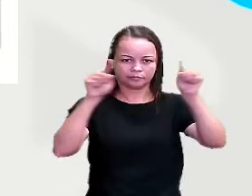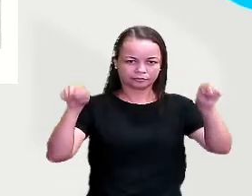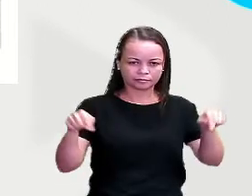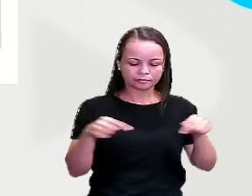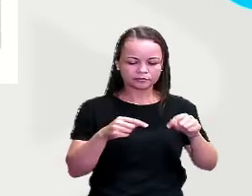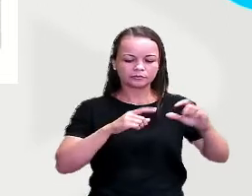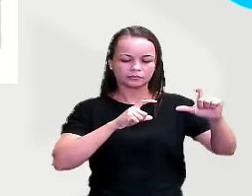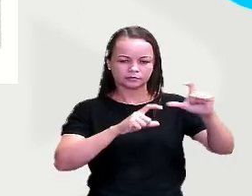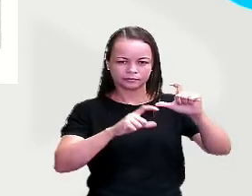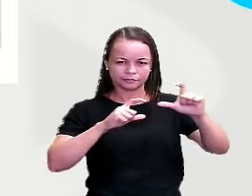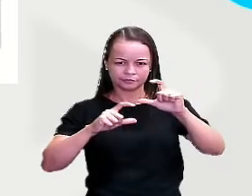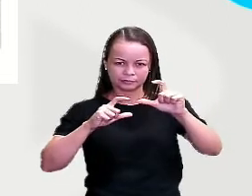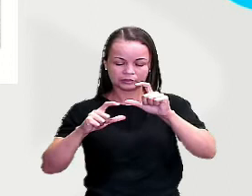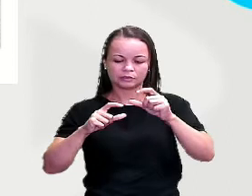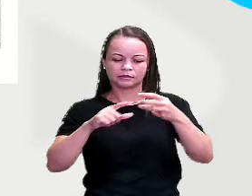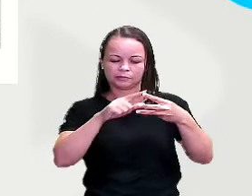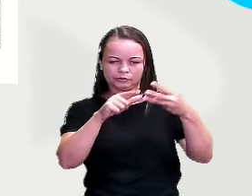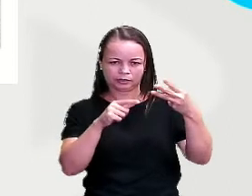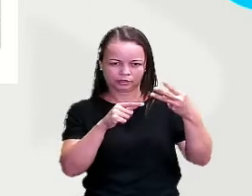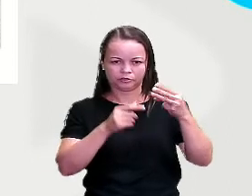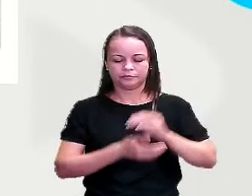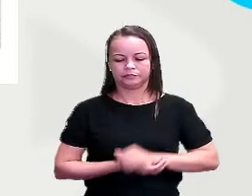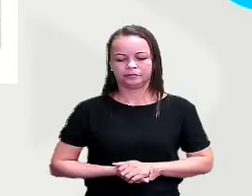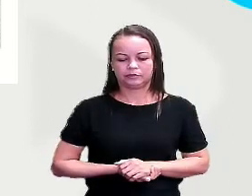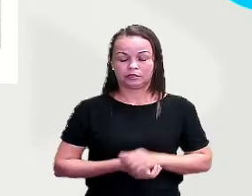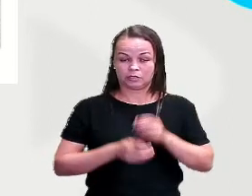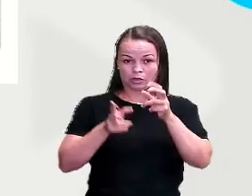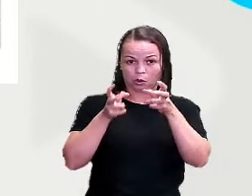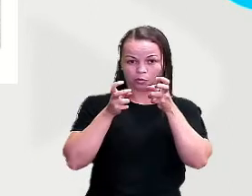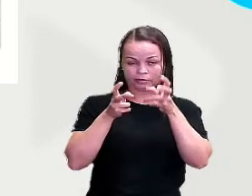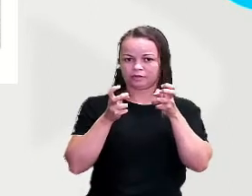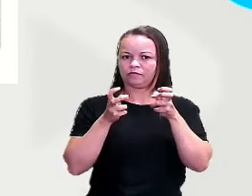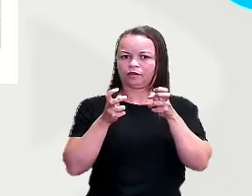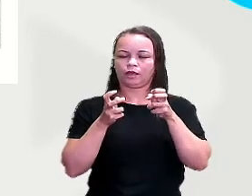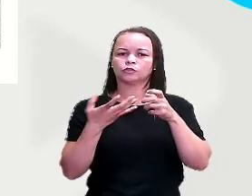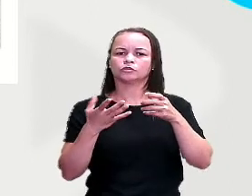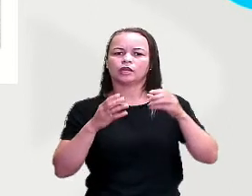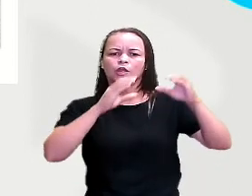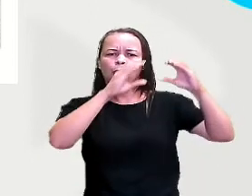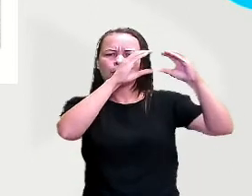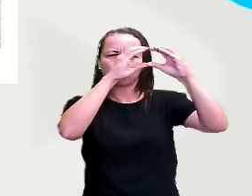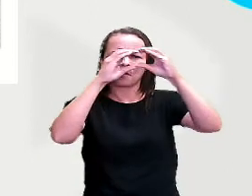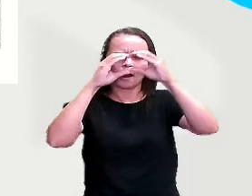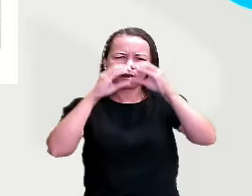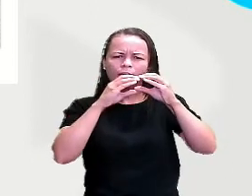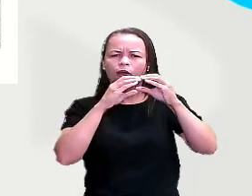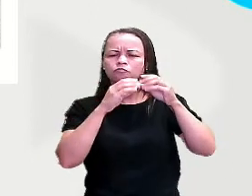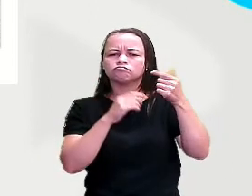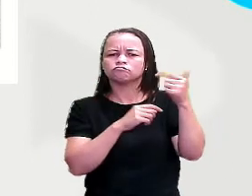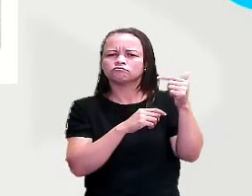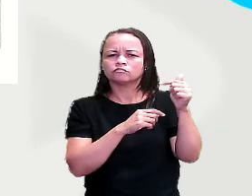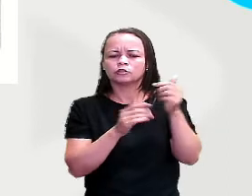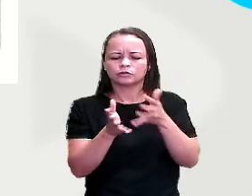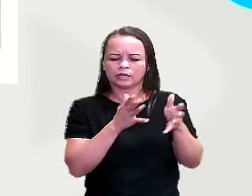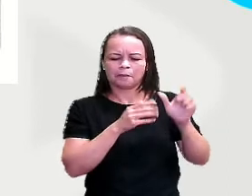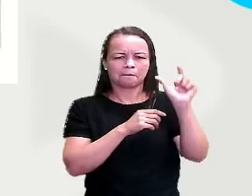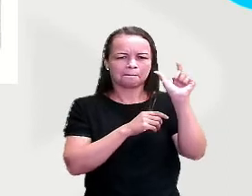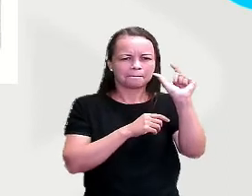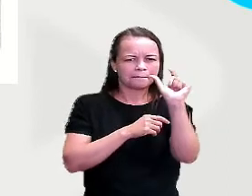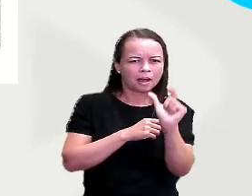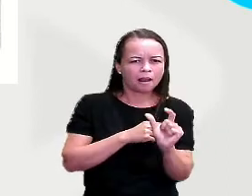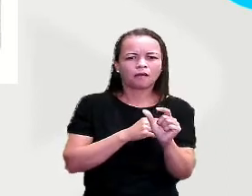na tirinha de baixo, temos três quadrinhos, ó. Se a gente observar, não tem nenhum balão, nenhuma palavra. Mas a gente observa